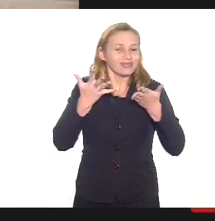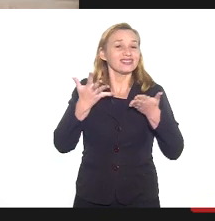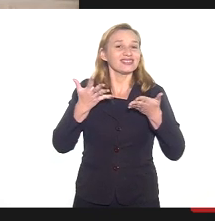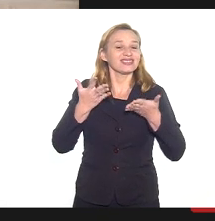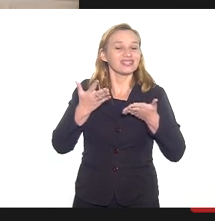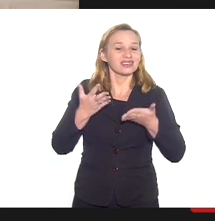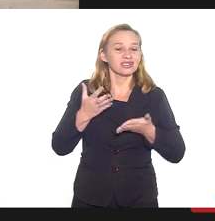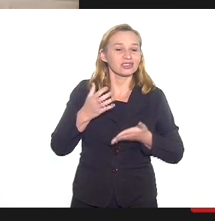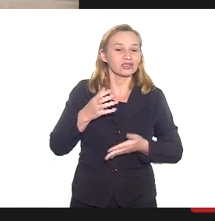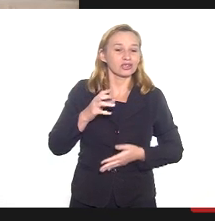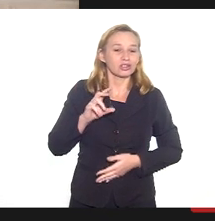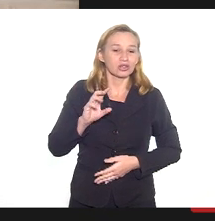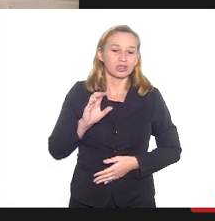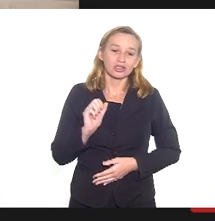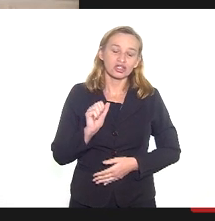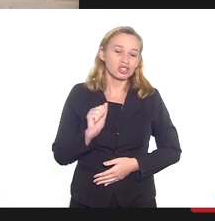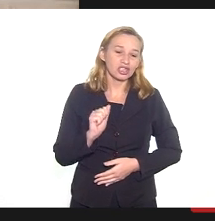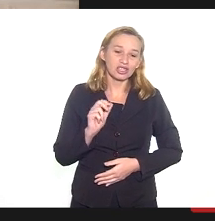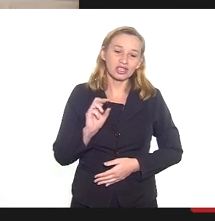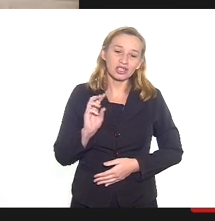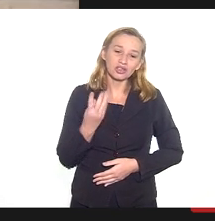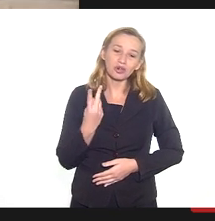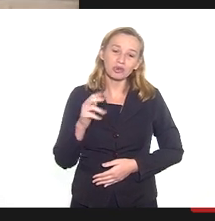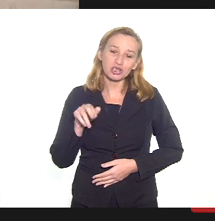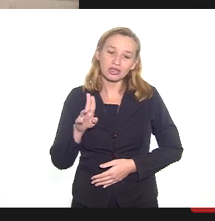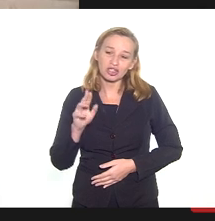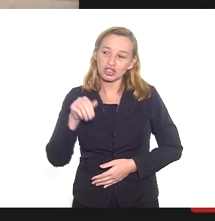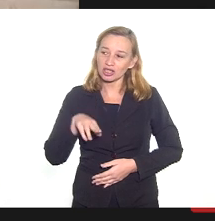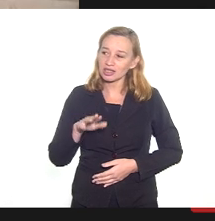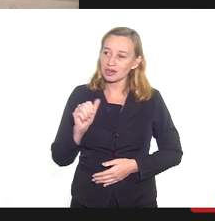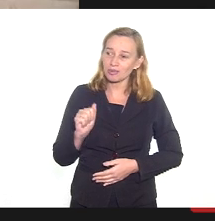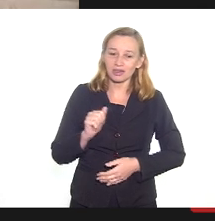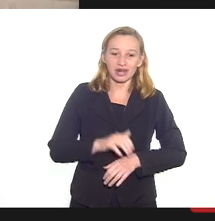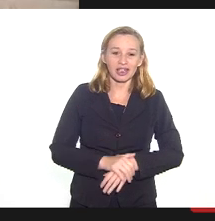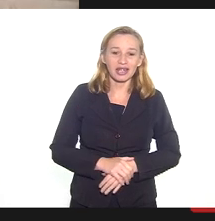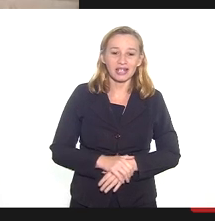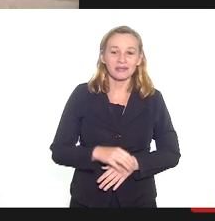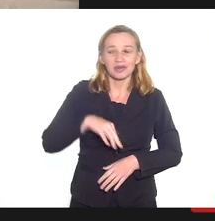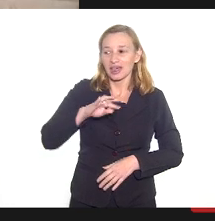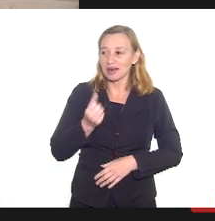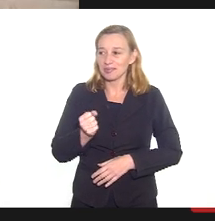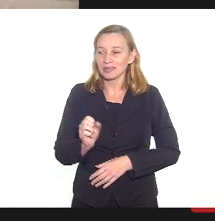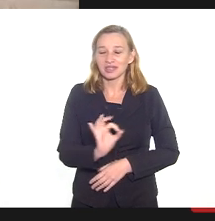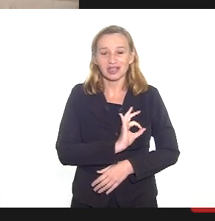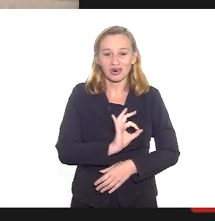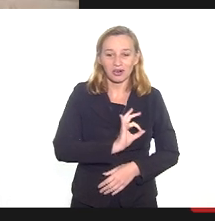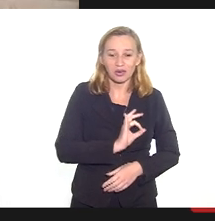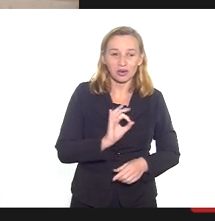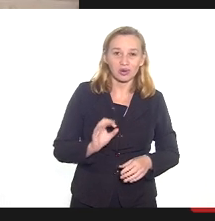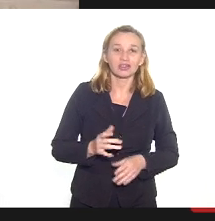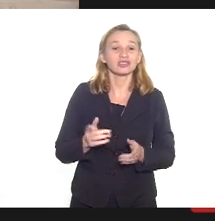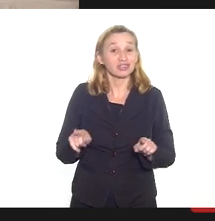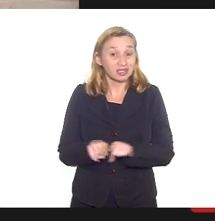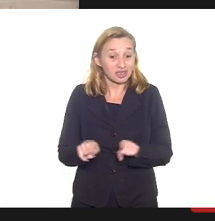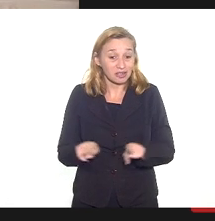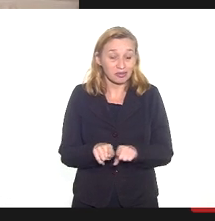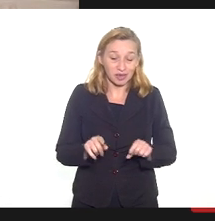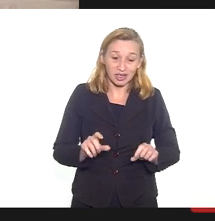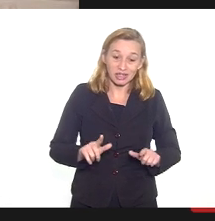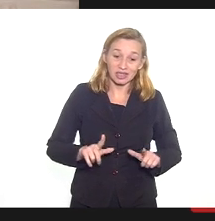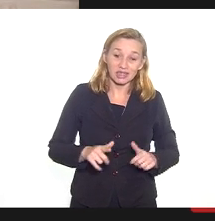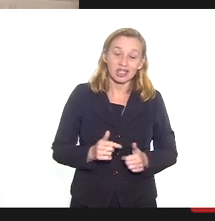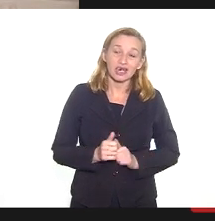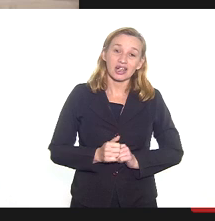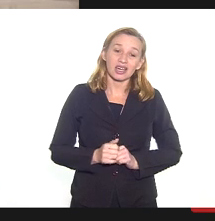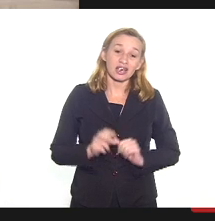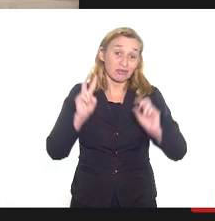nos estimula, Xuma, muito. A deputada Marta Rocha, que tem todo o meu carinho, também meu apreço, que é imbatível nas questões